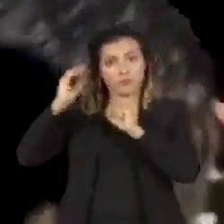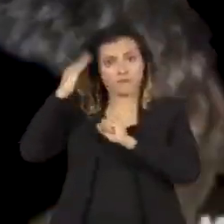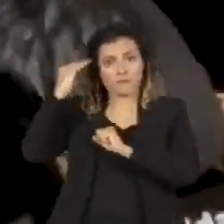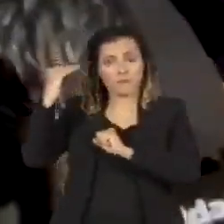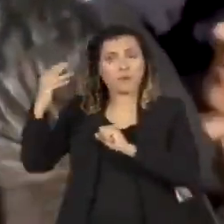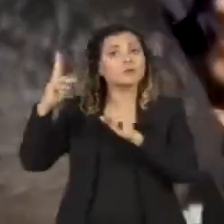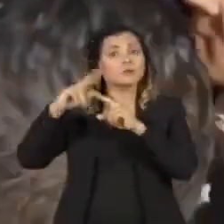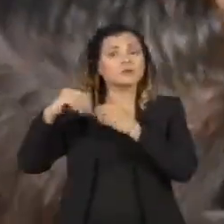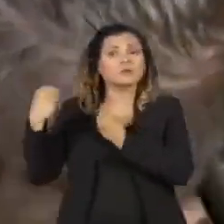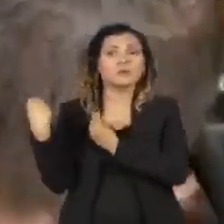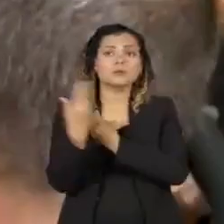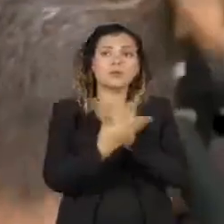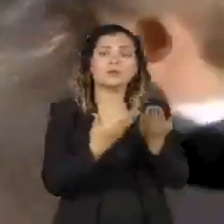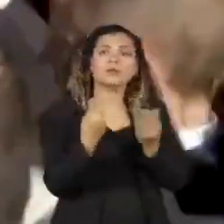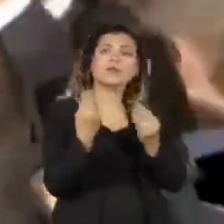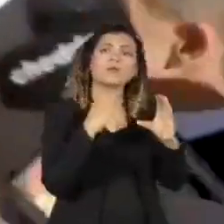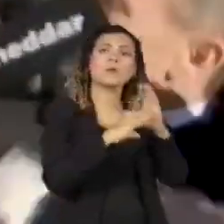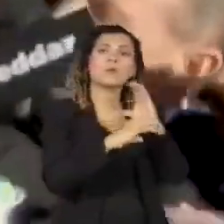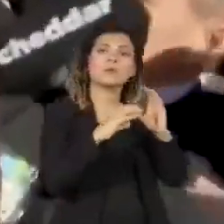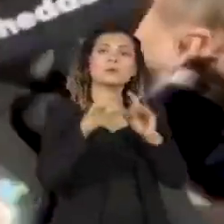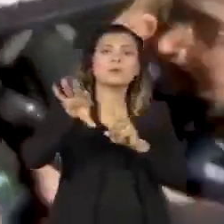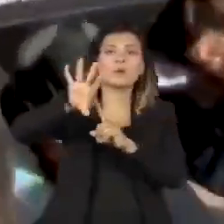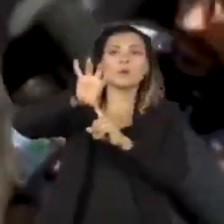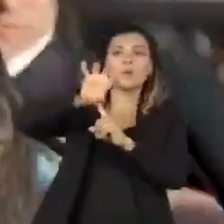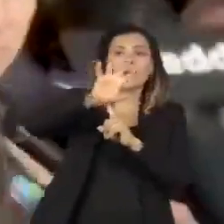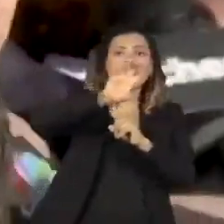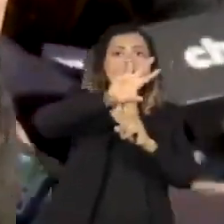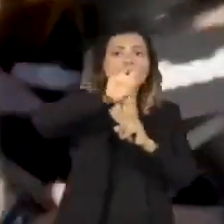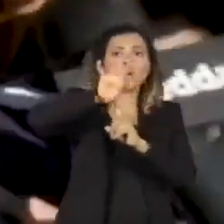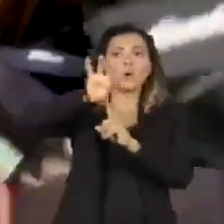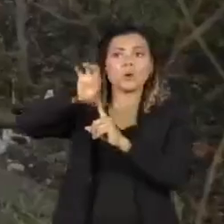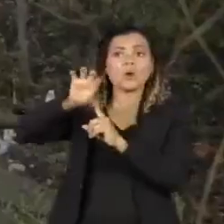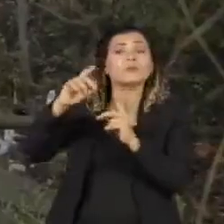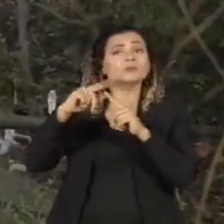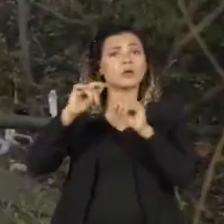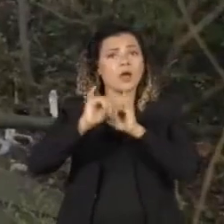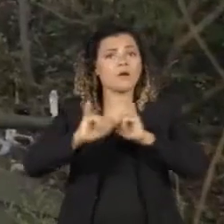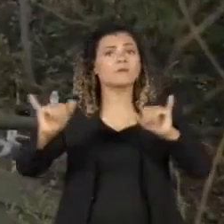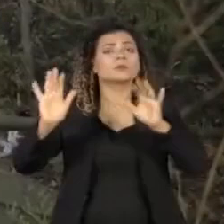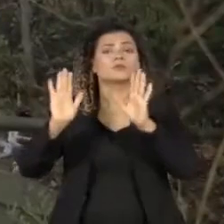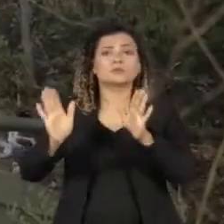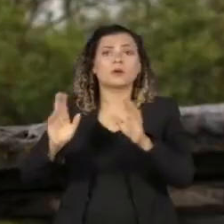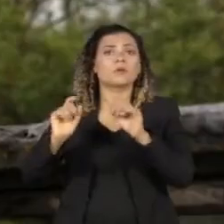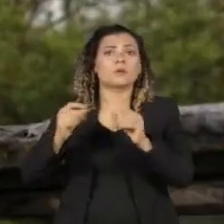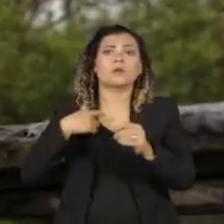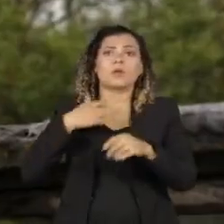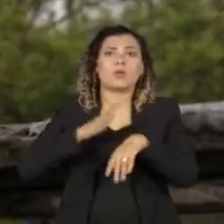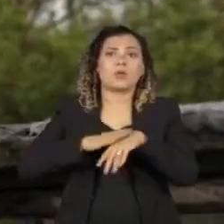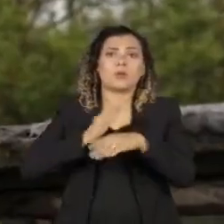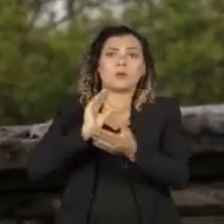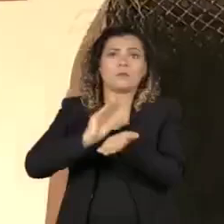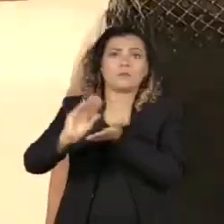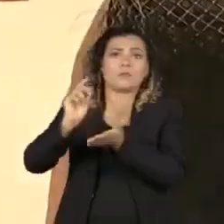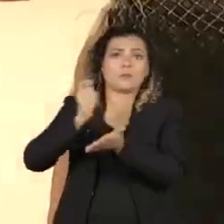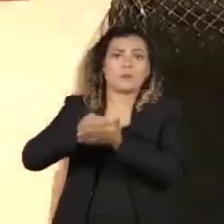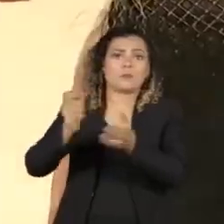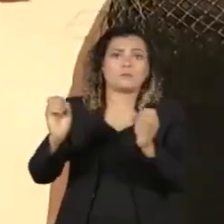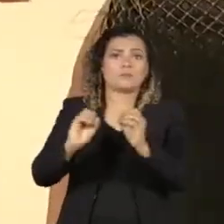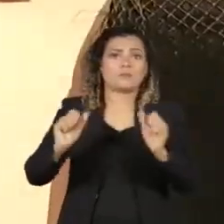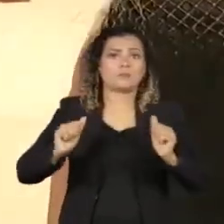até então forneceu a comunicação por satélite já avisou Pentágono que não vai mais financiar o